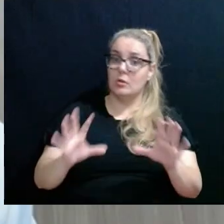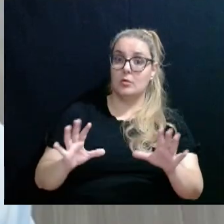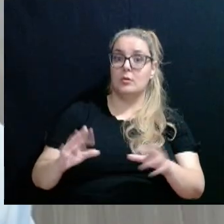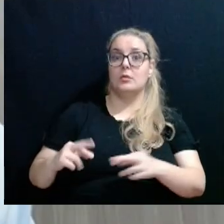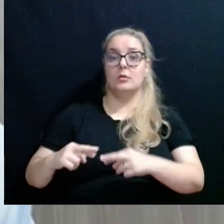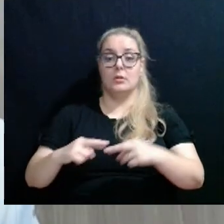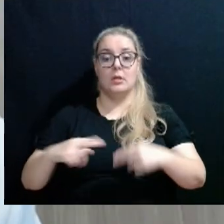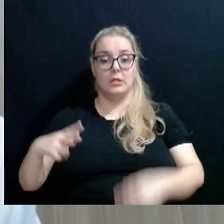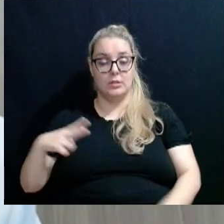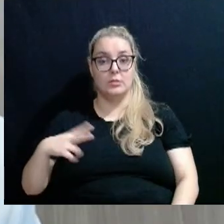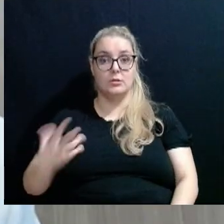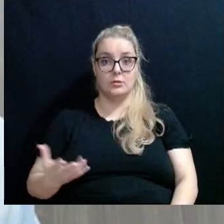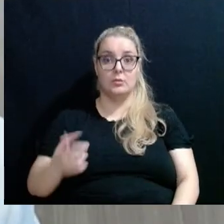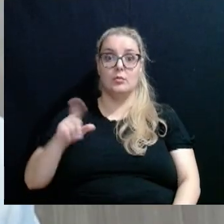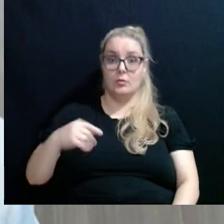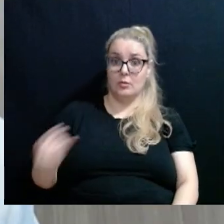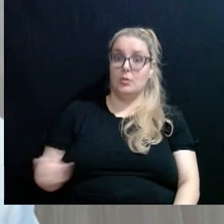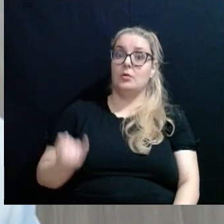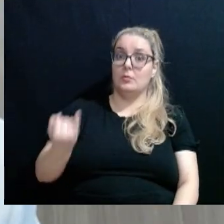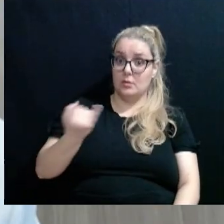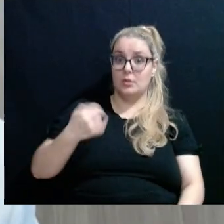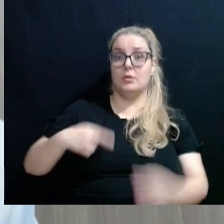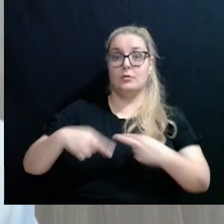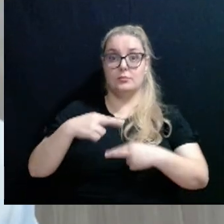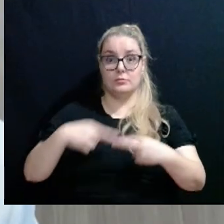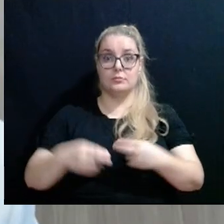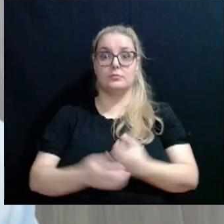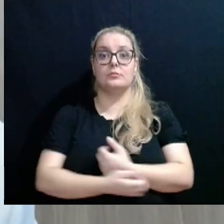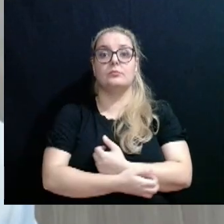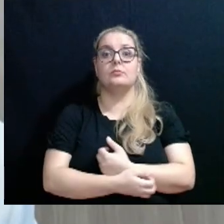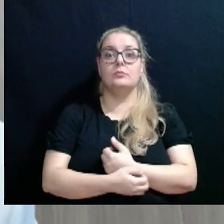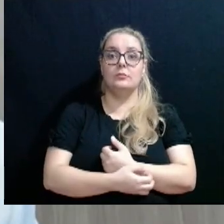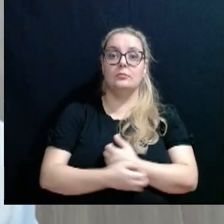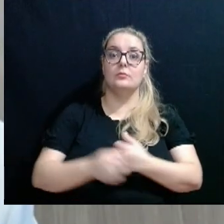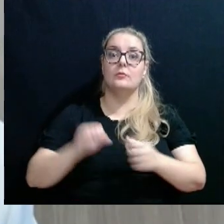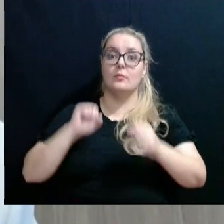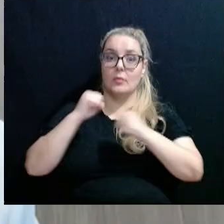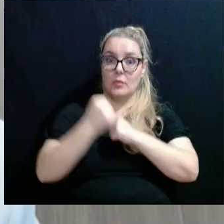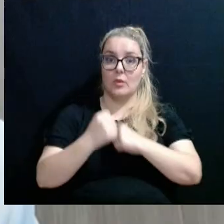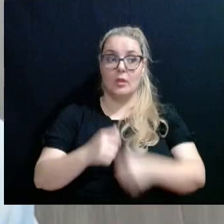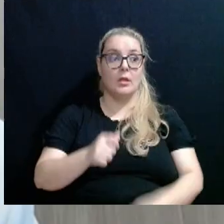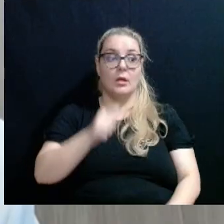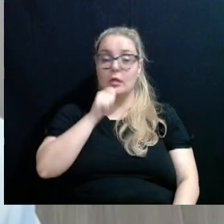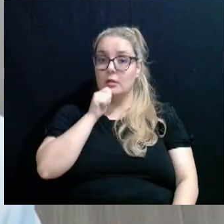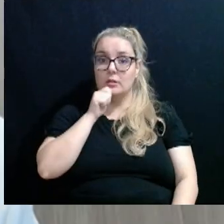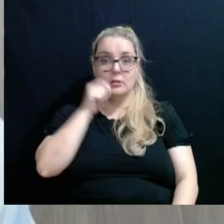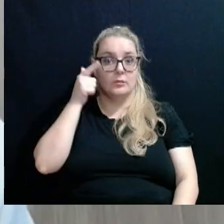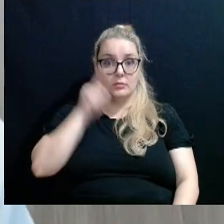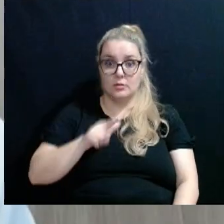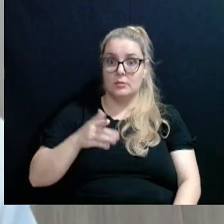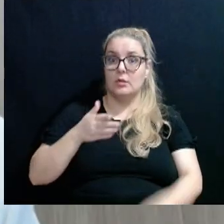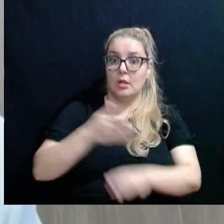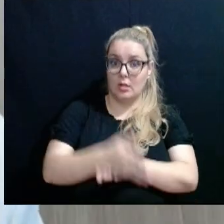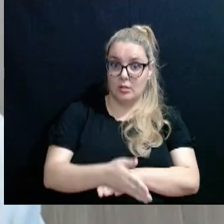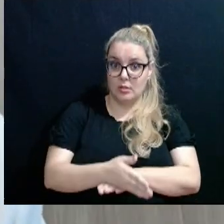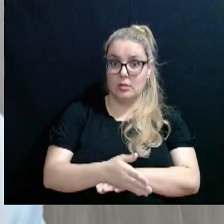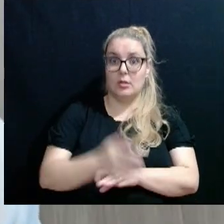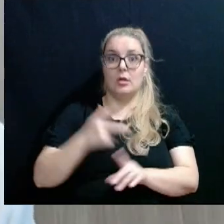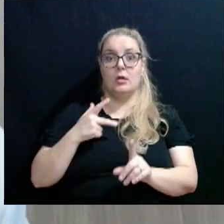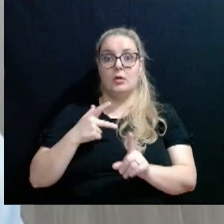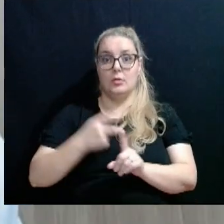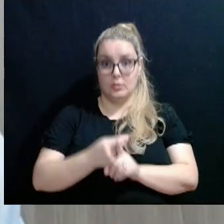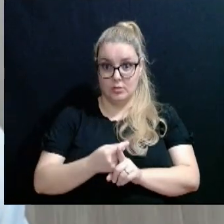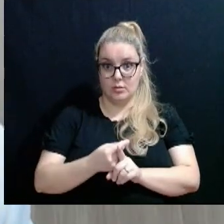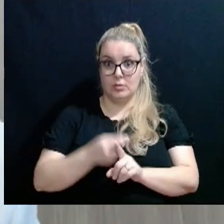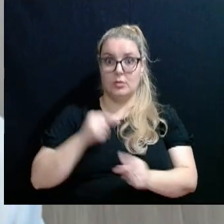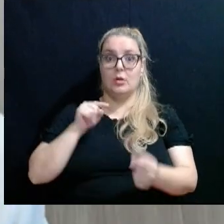está disponível na rede privada. O que é importante em relação à proteção para quem não vai conseguir acesso